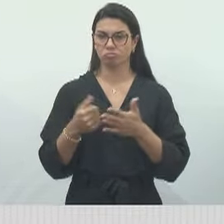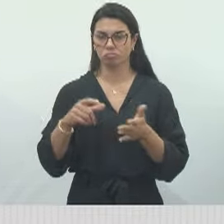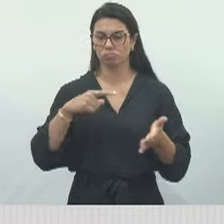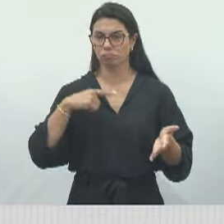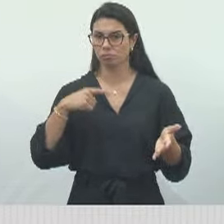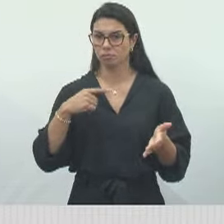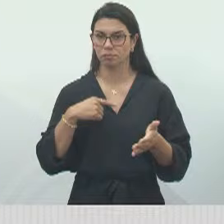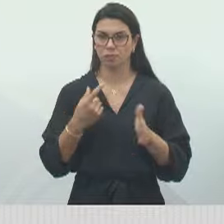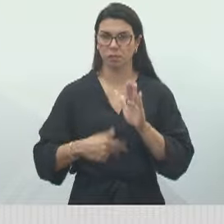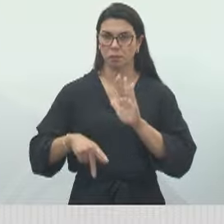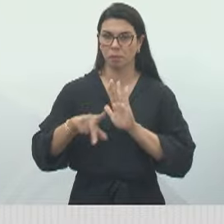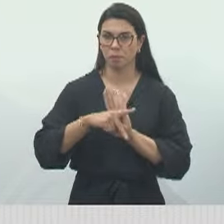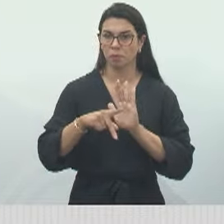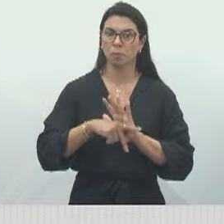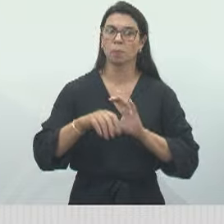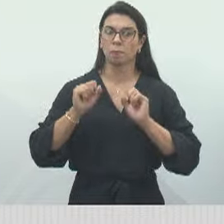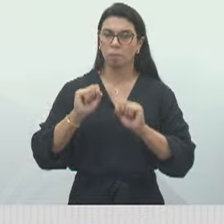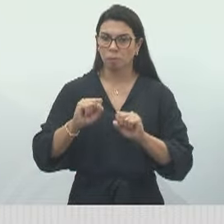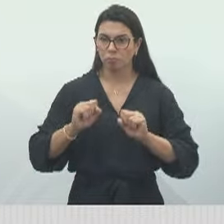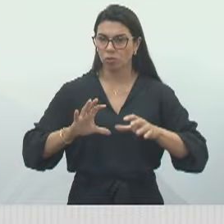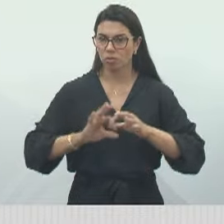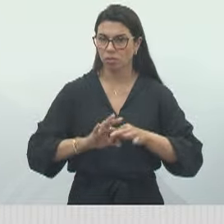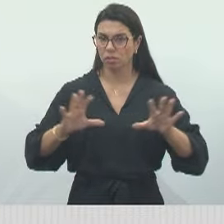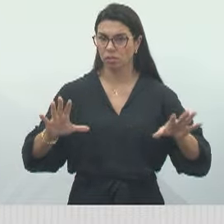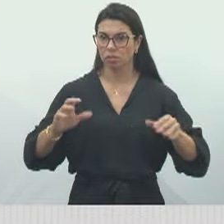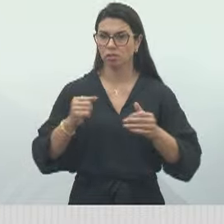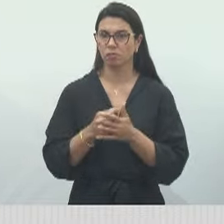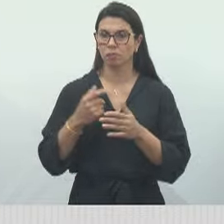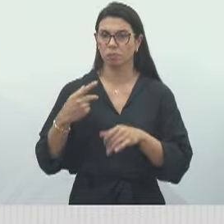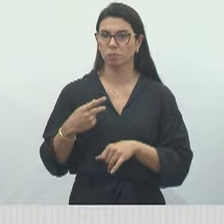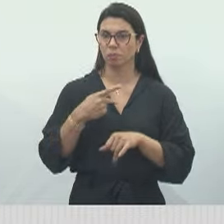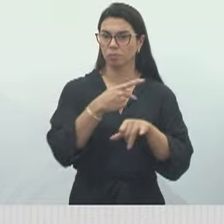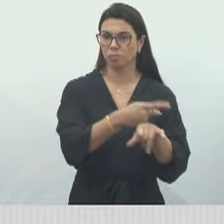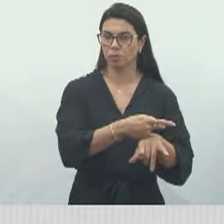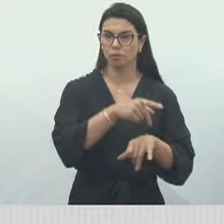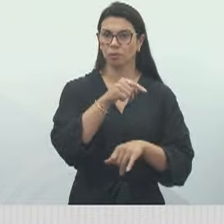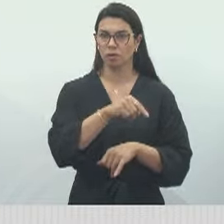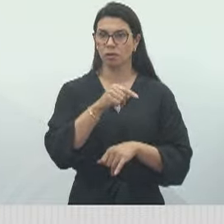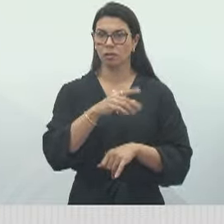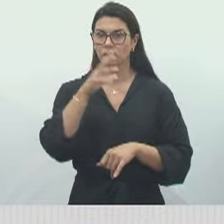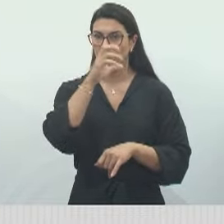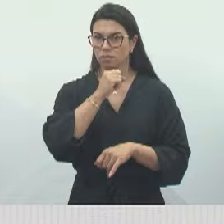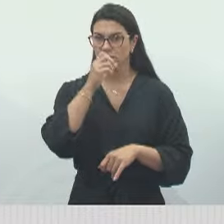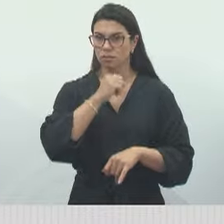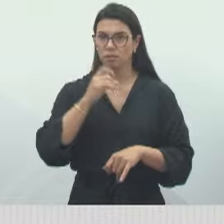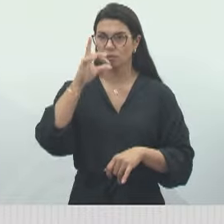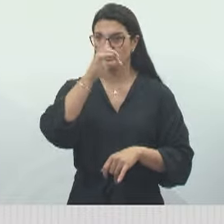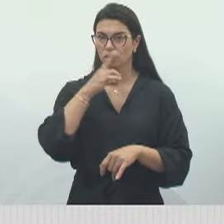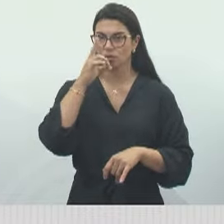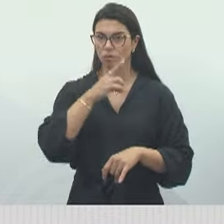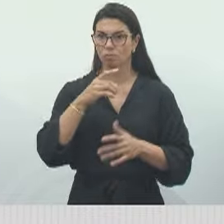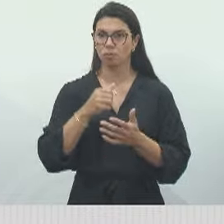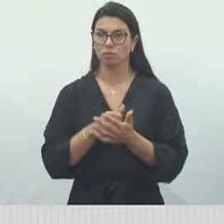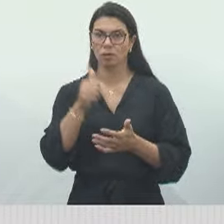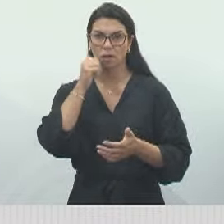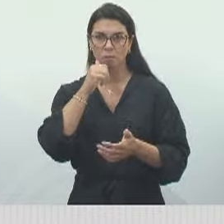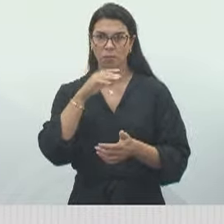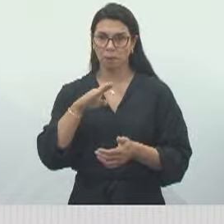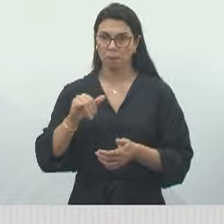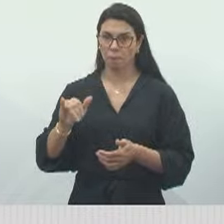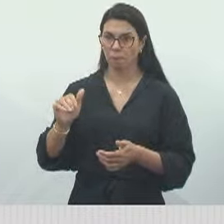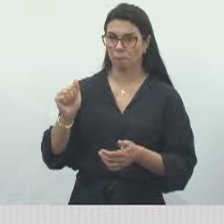apetrechos também, pode procurar no sábado e no domingo a Baiana, que é a